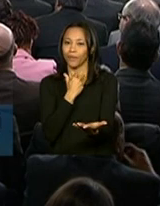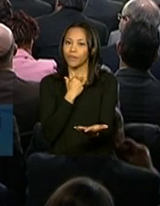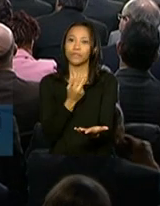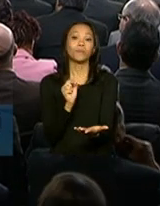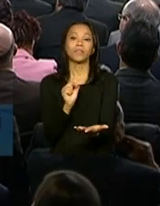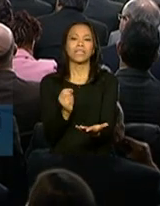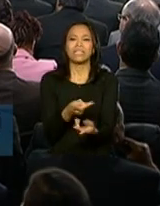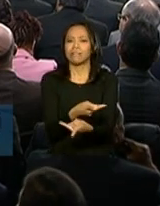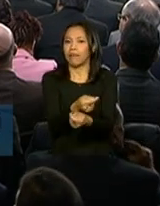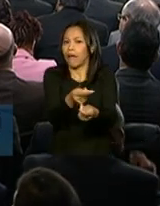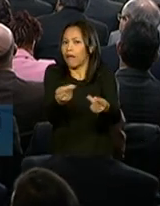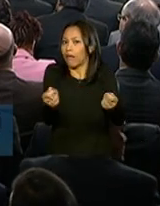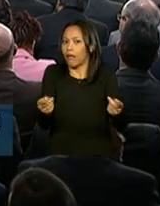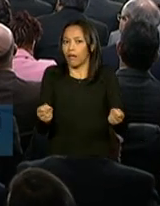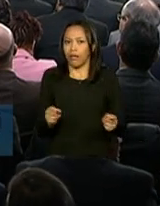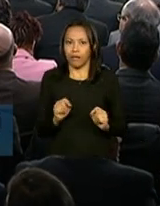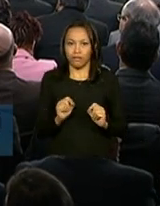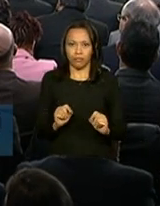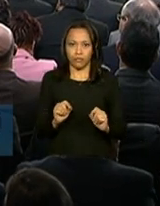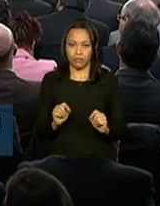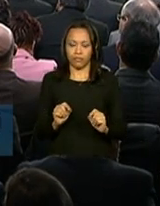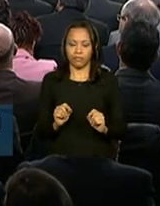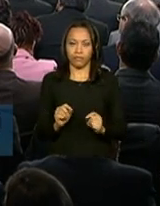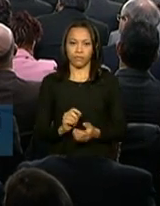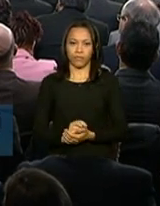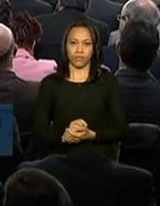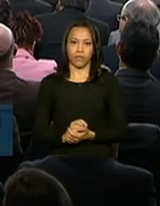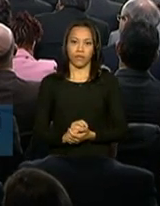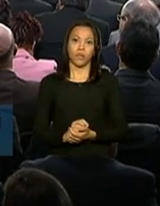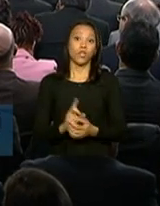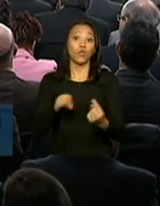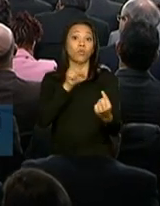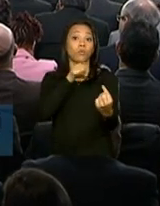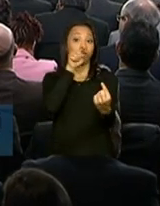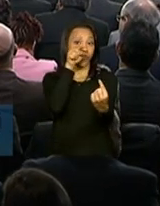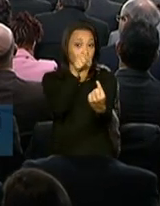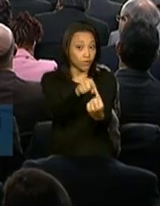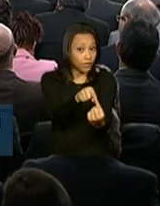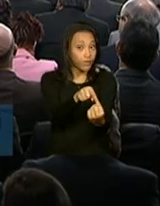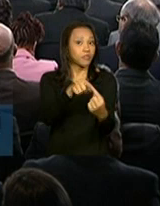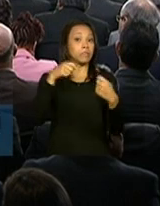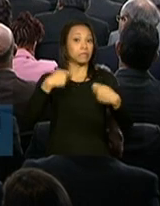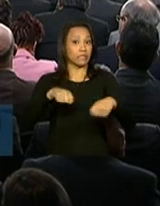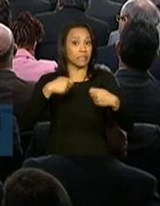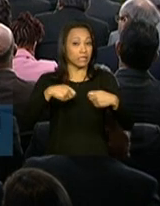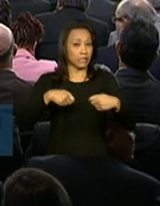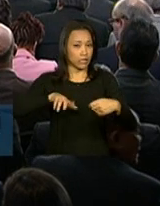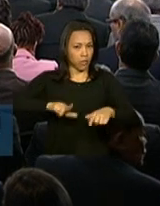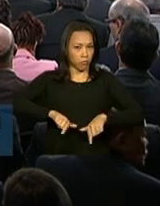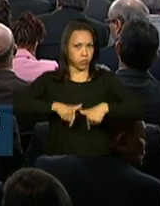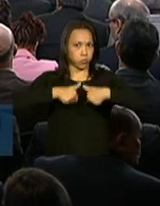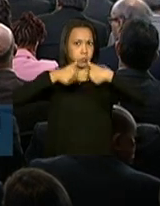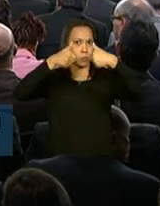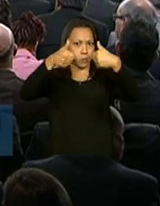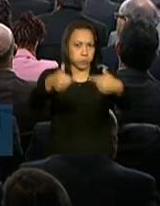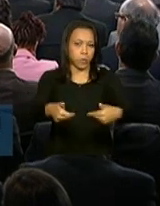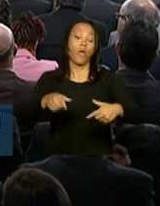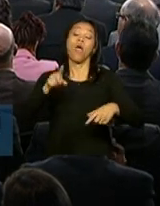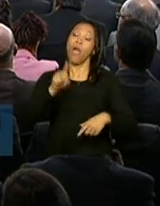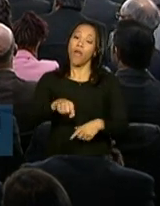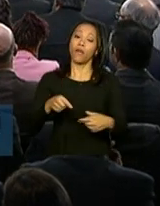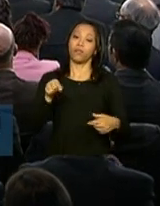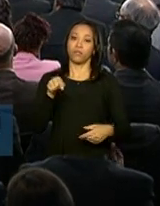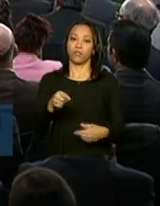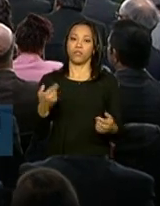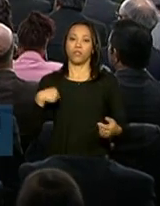nada entre a gente e o objetivo que seja intransponível. E é isso que nós,